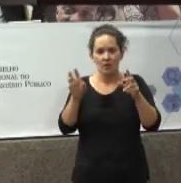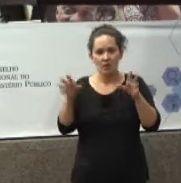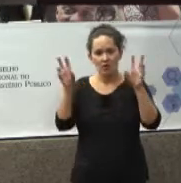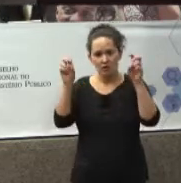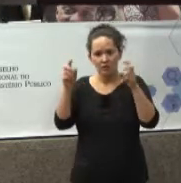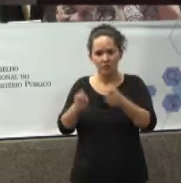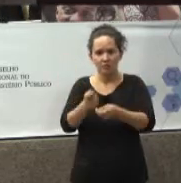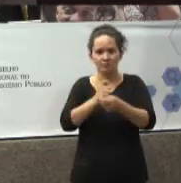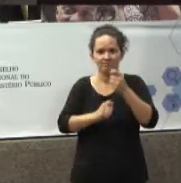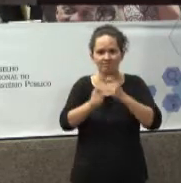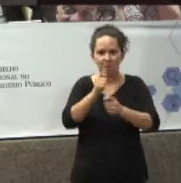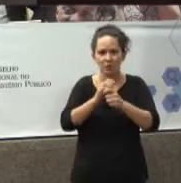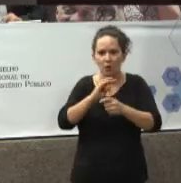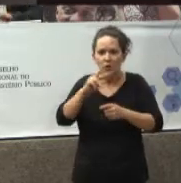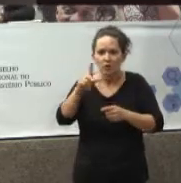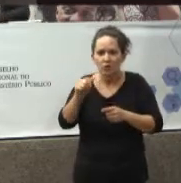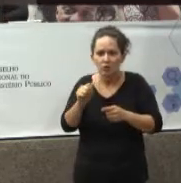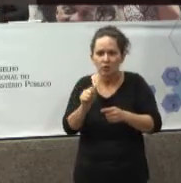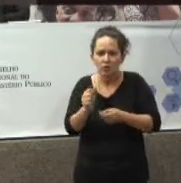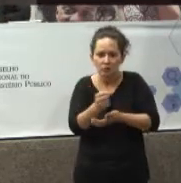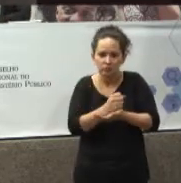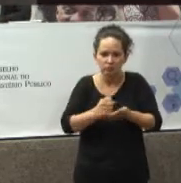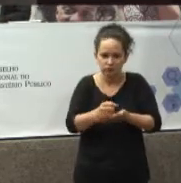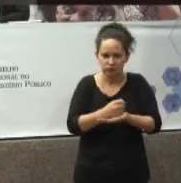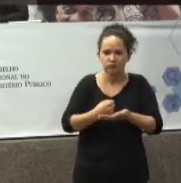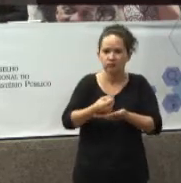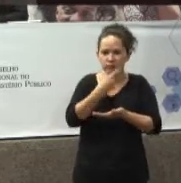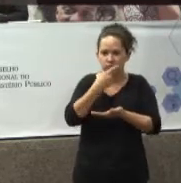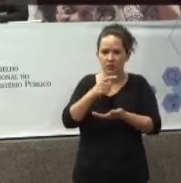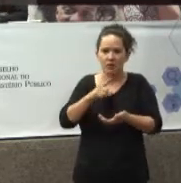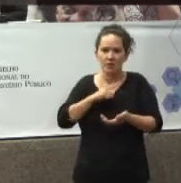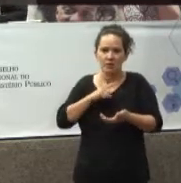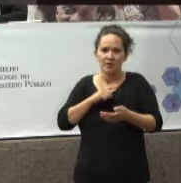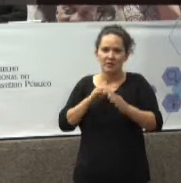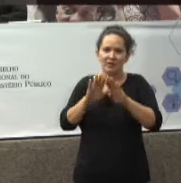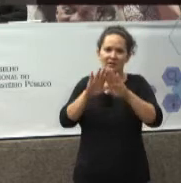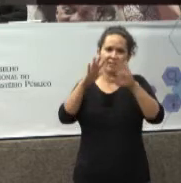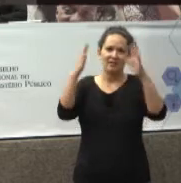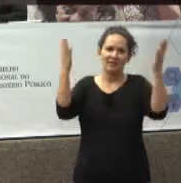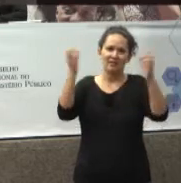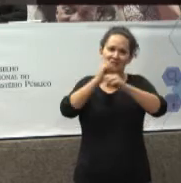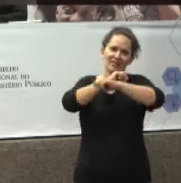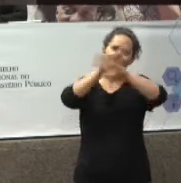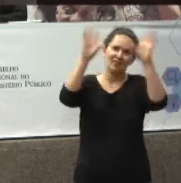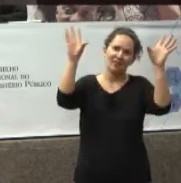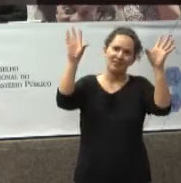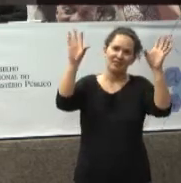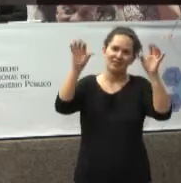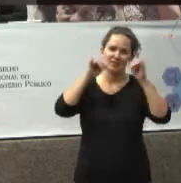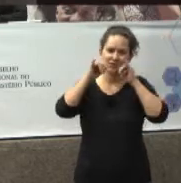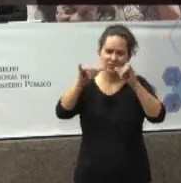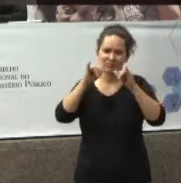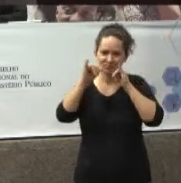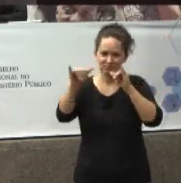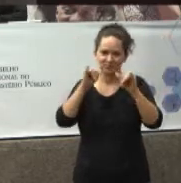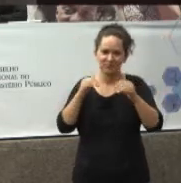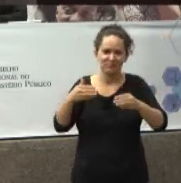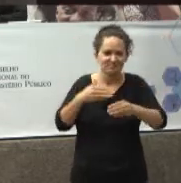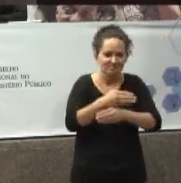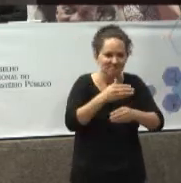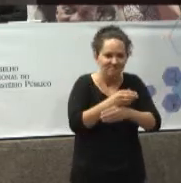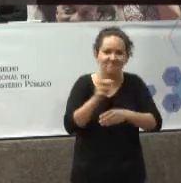regulação total dos tratamentos existe transparência publicidade de acesso para o